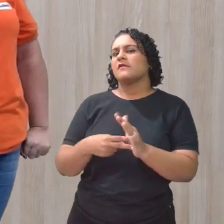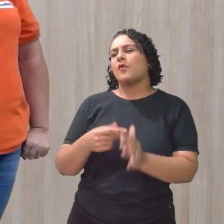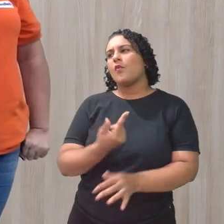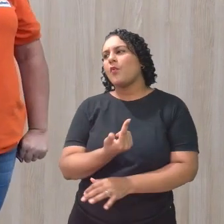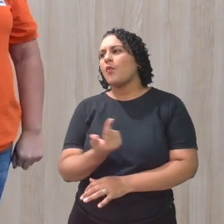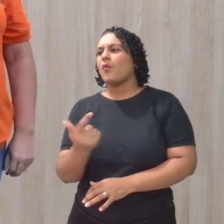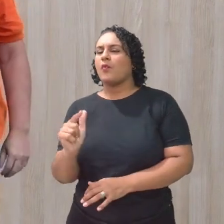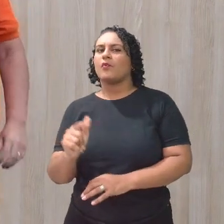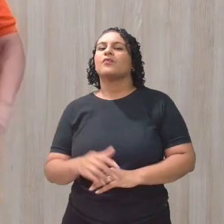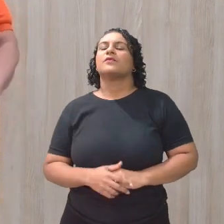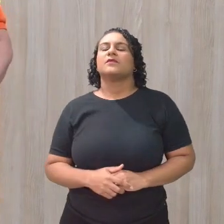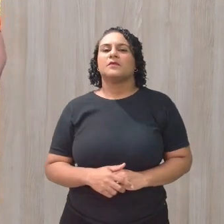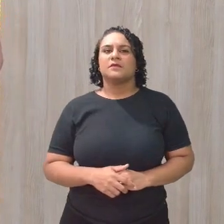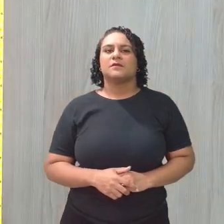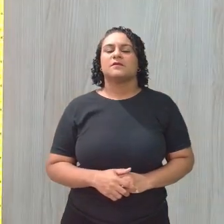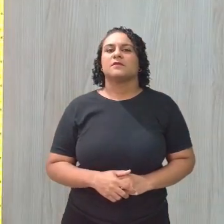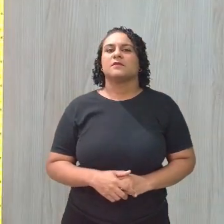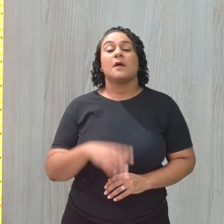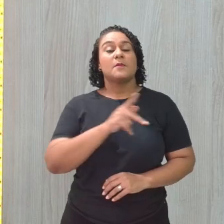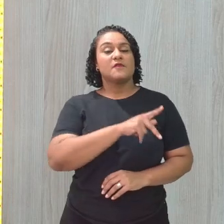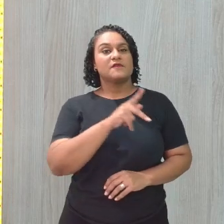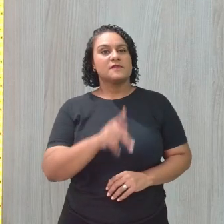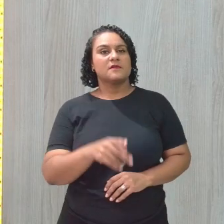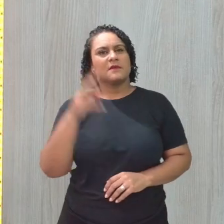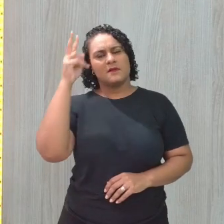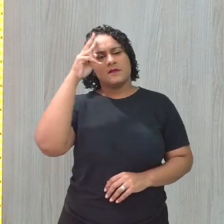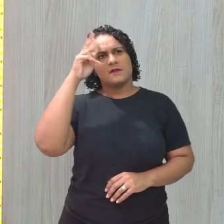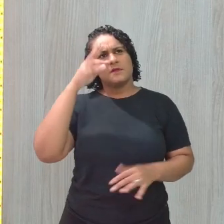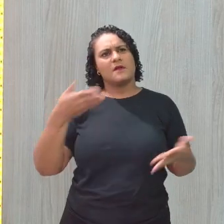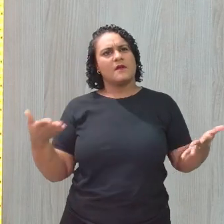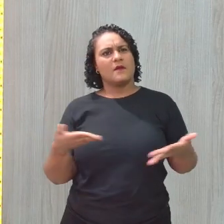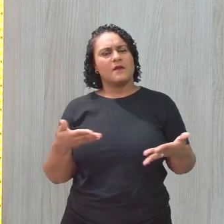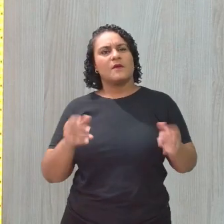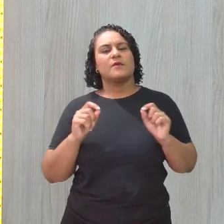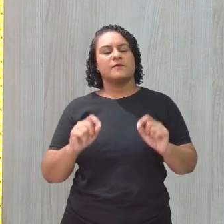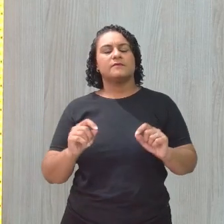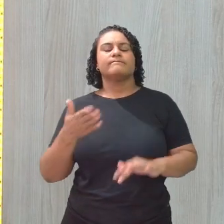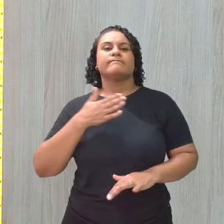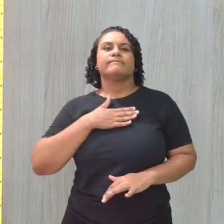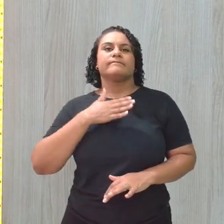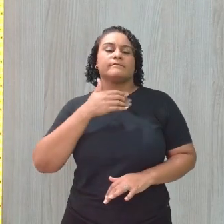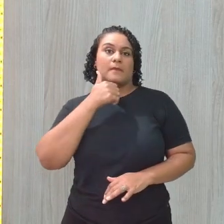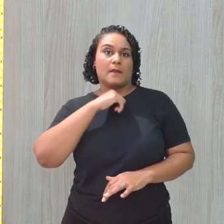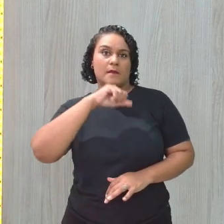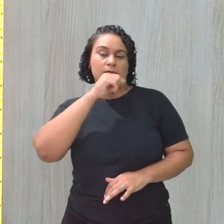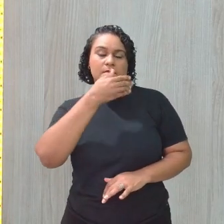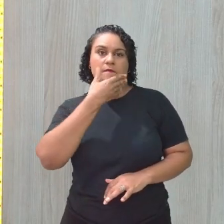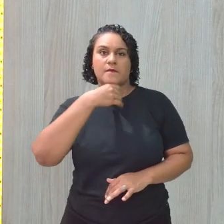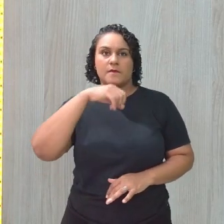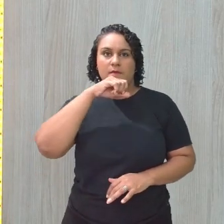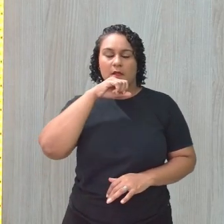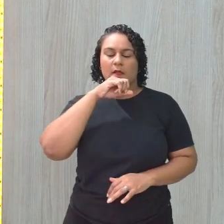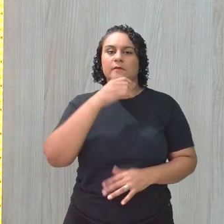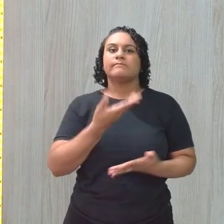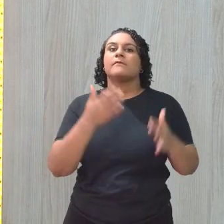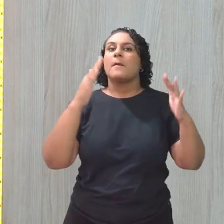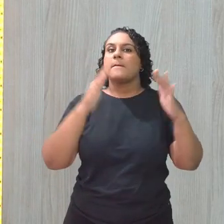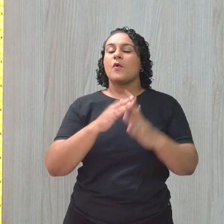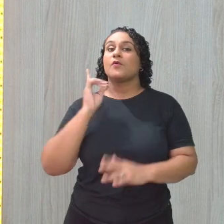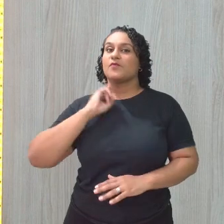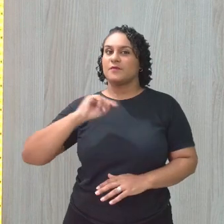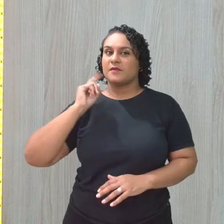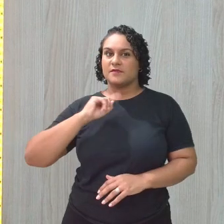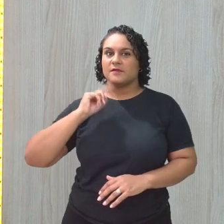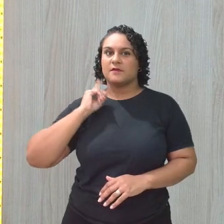outra. Professora Adriana, eu lembrei agora de um caso. Meus pais moram em Minas Gerais, né? Em BH. E